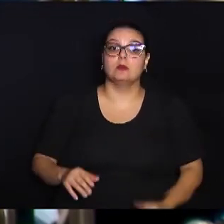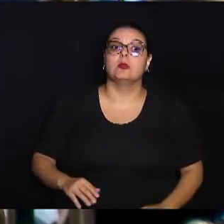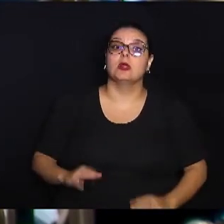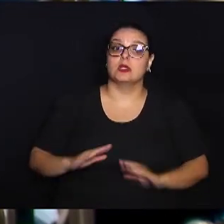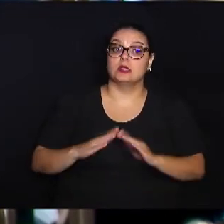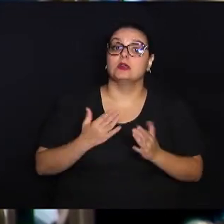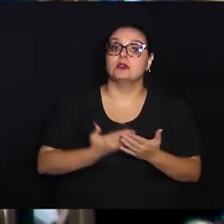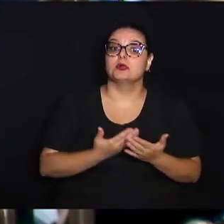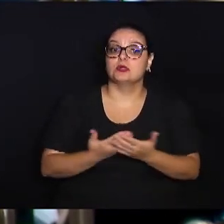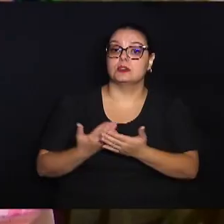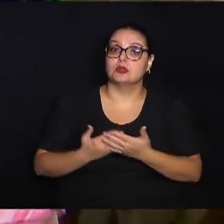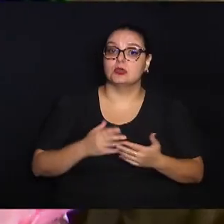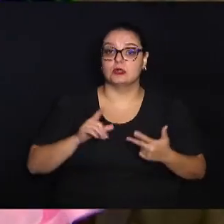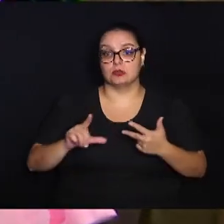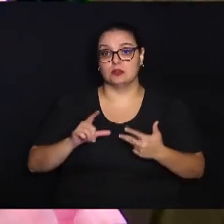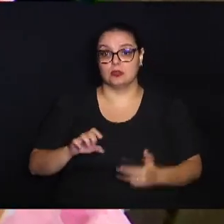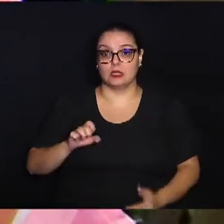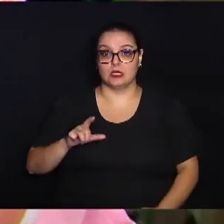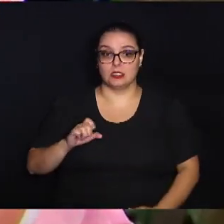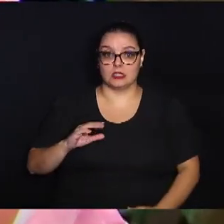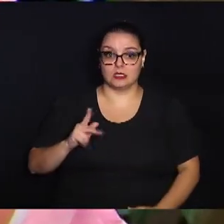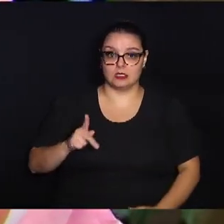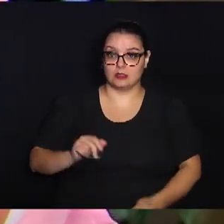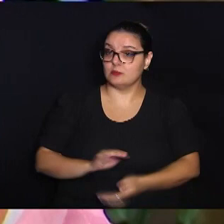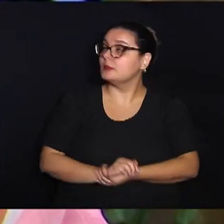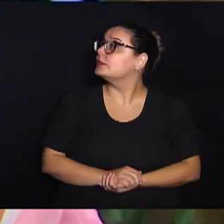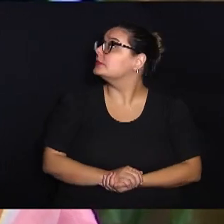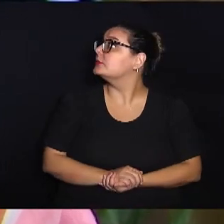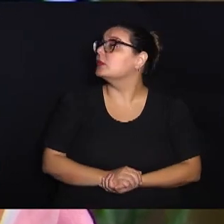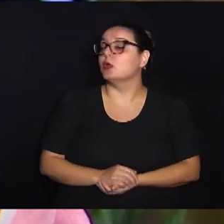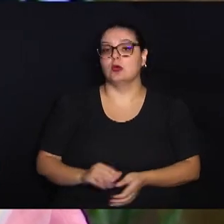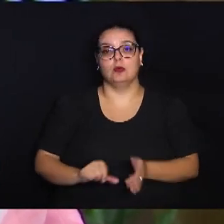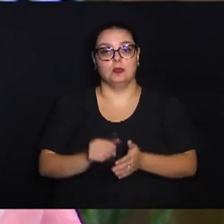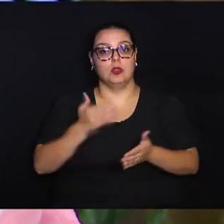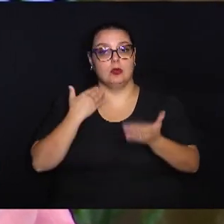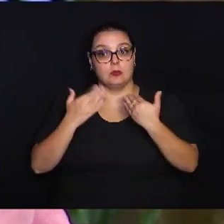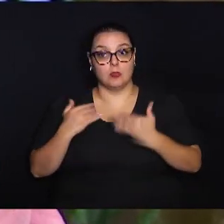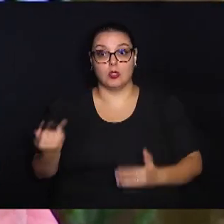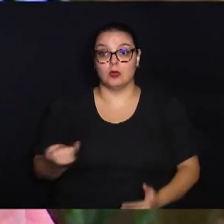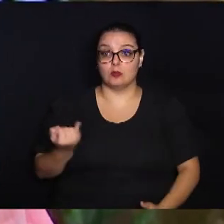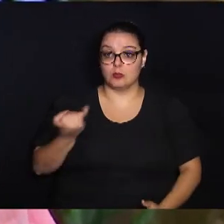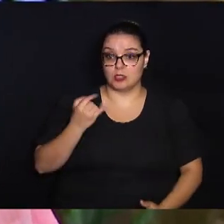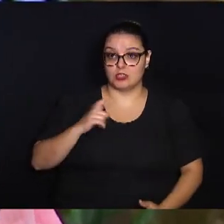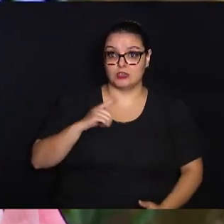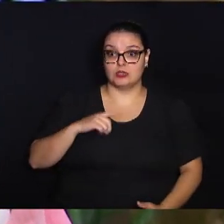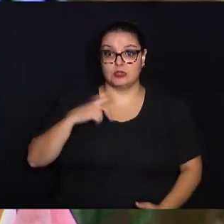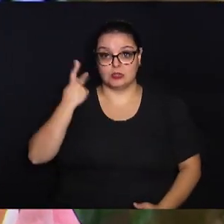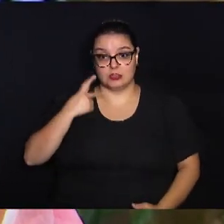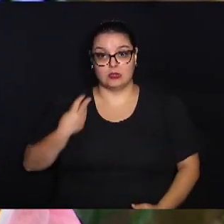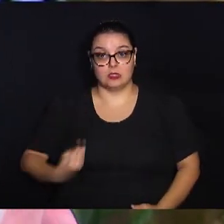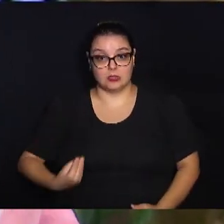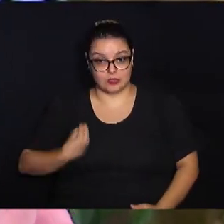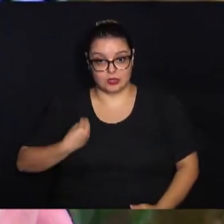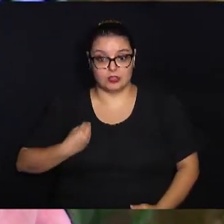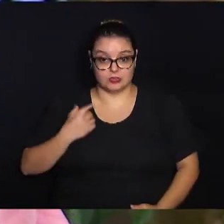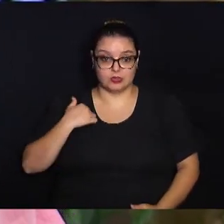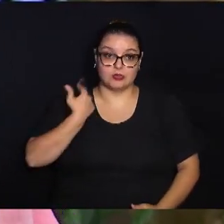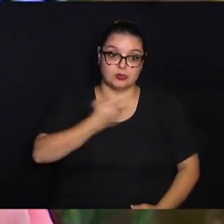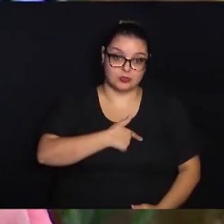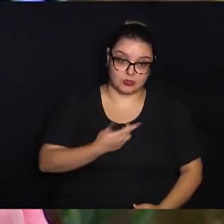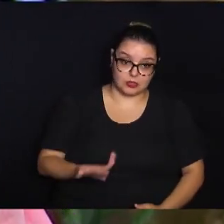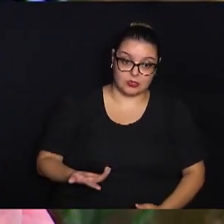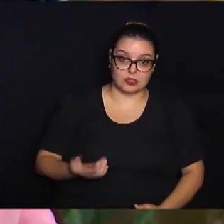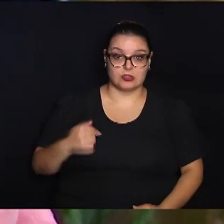de Campinas, a Elecamp. No primeiro encontro a gente conversa um pouquinho com eles a importância que tem a política na vida da gente, né, da